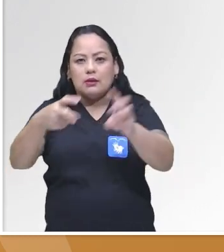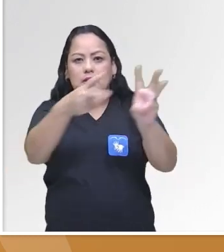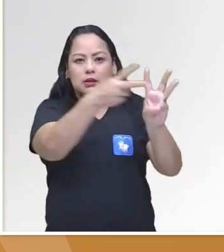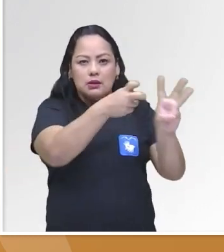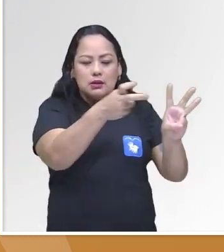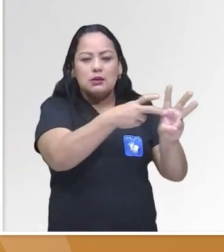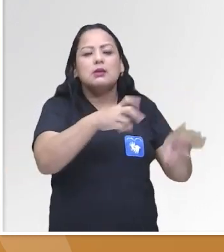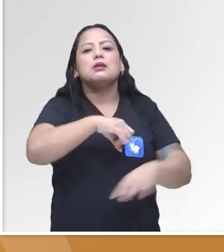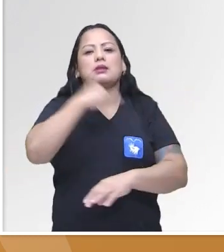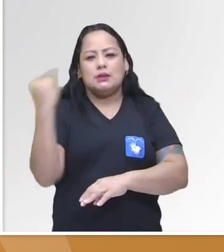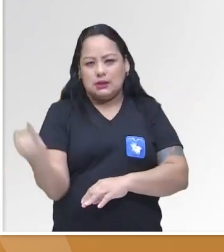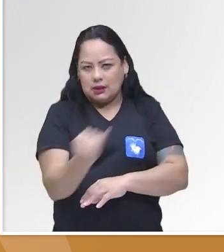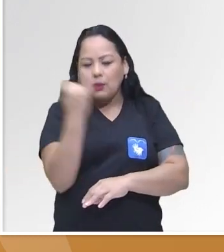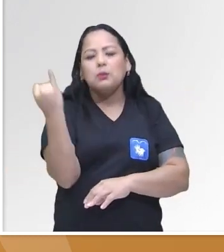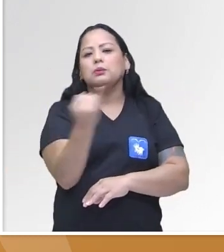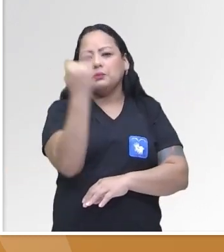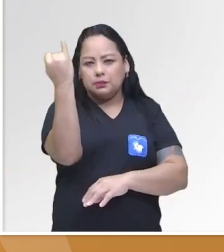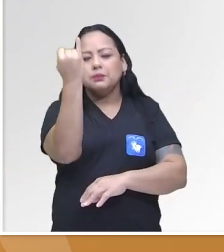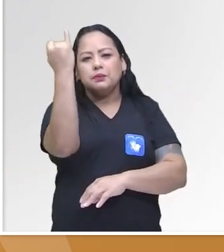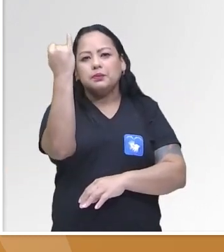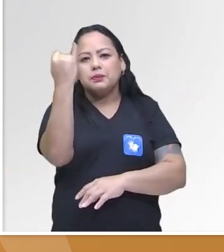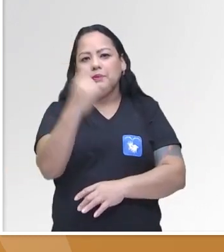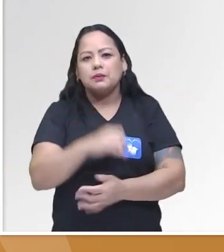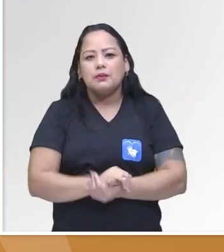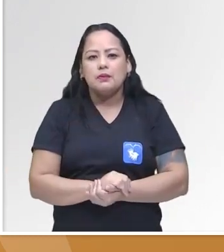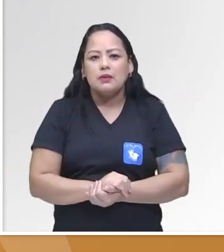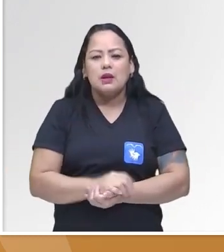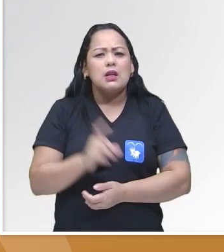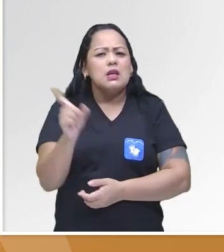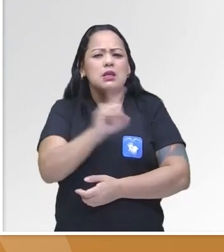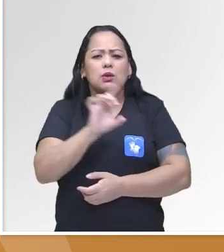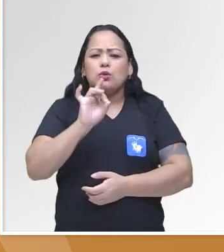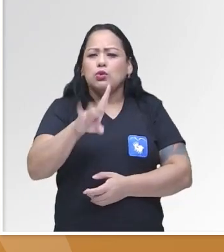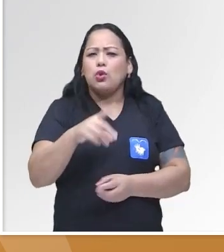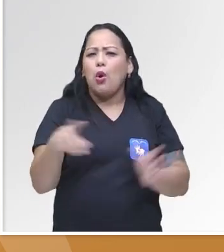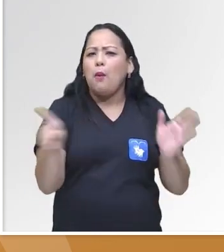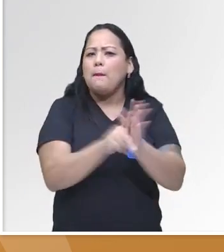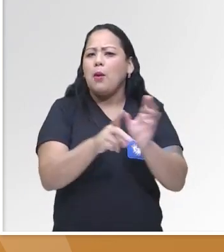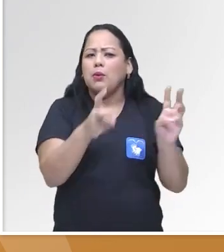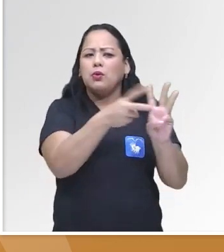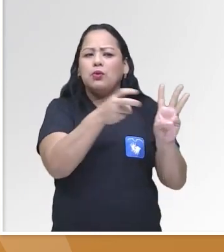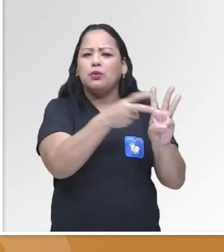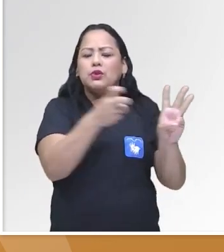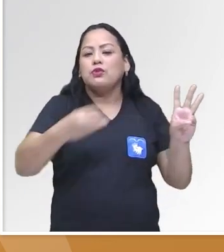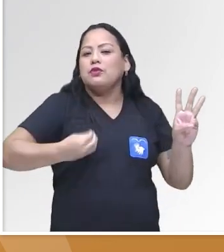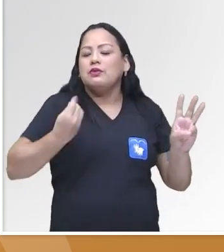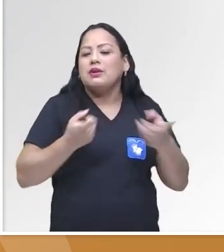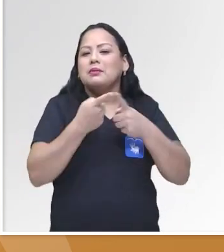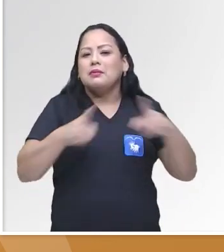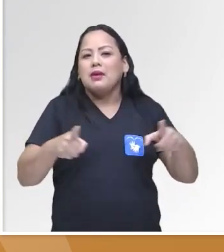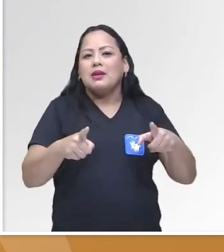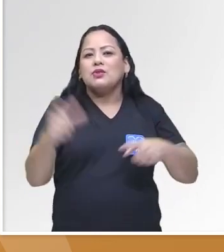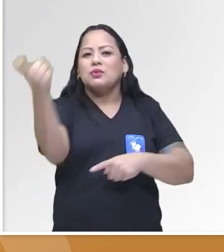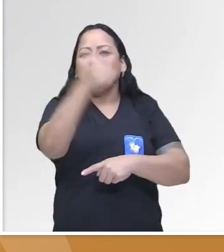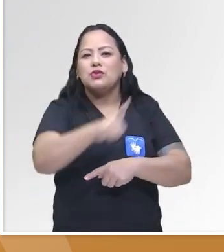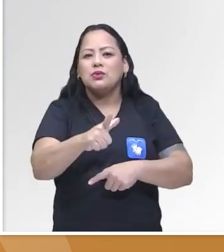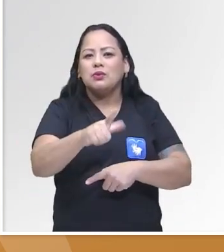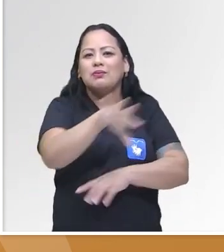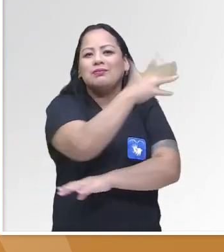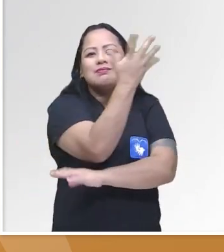são extremamente importantes. Não é só para o índio morar lá, é para se manter viva a